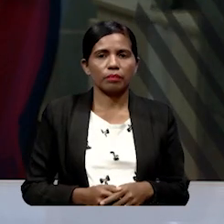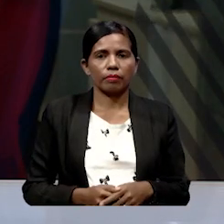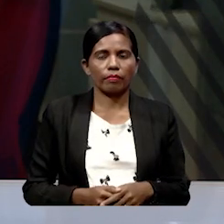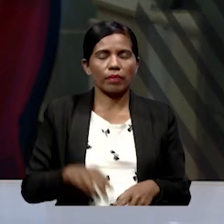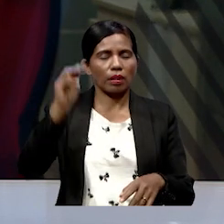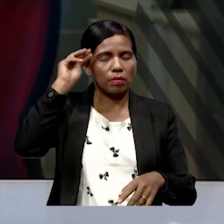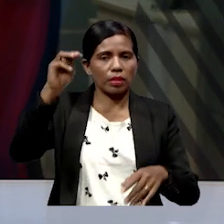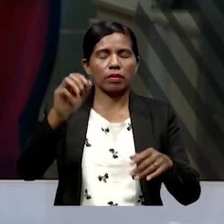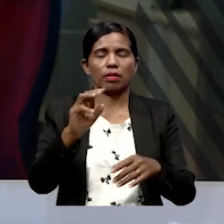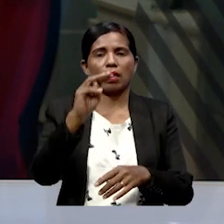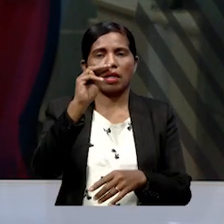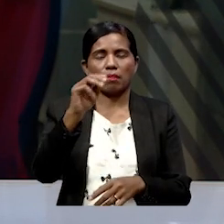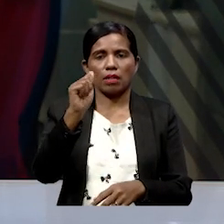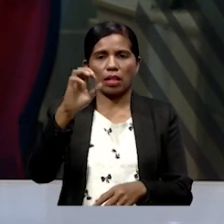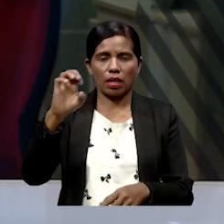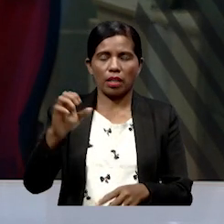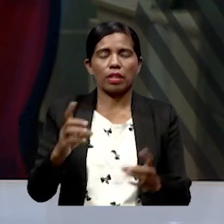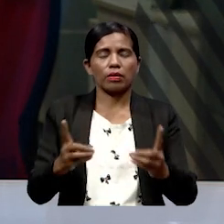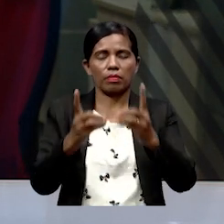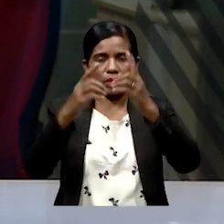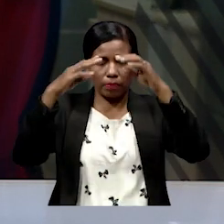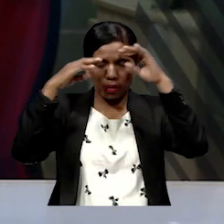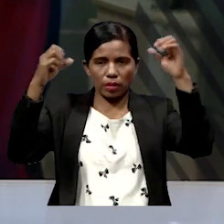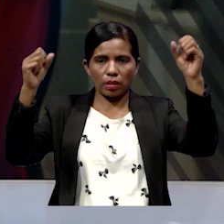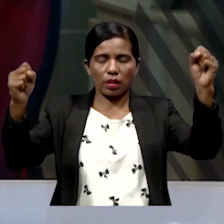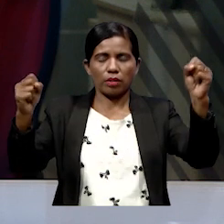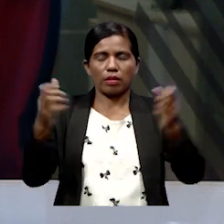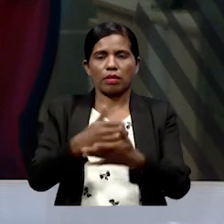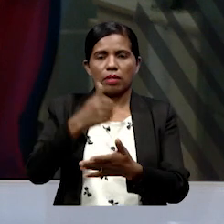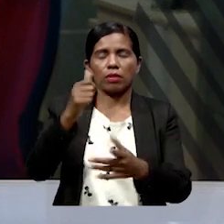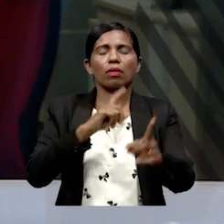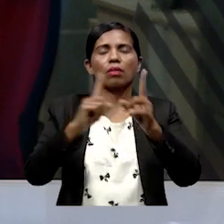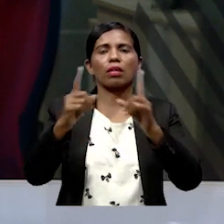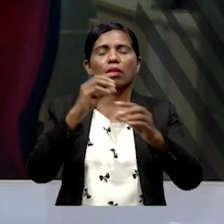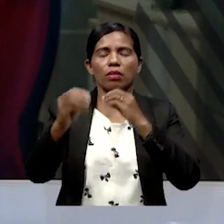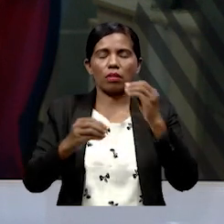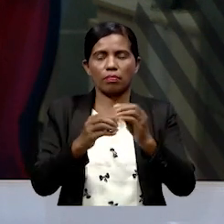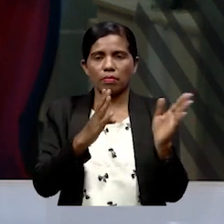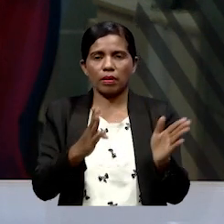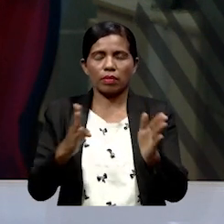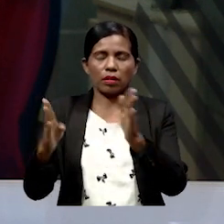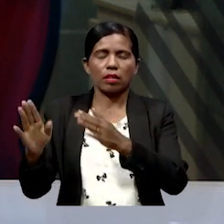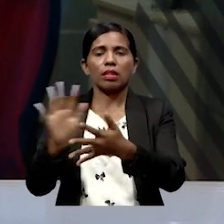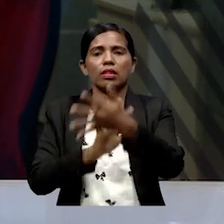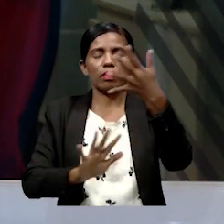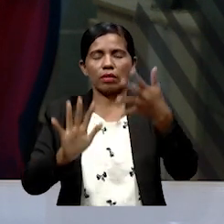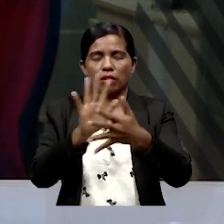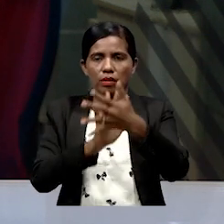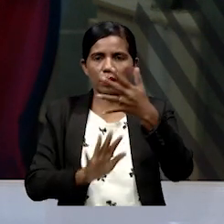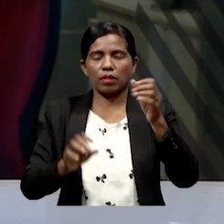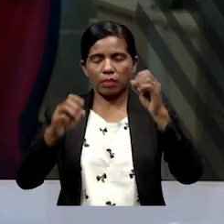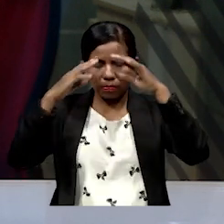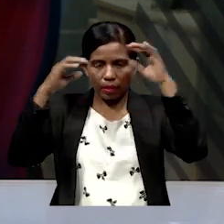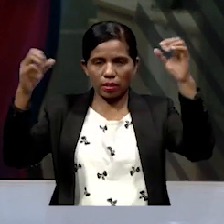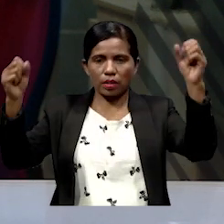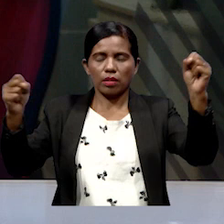Ministro da Administração Estatal Hassoro Malu, o Presidente da República eleito, o de qualia conaba preparação cerimônia investidura ba Presidente